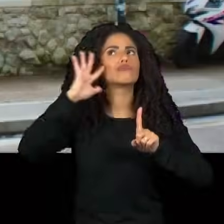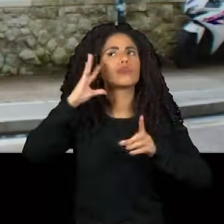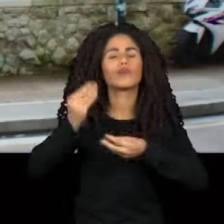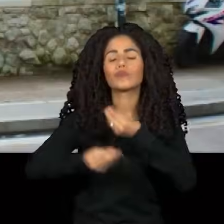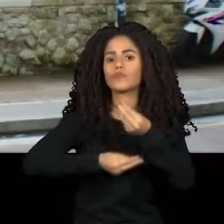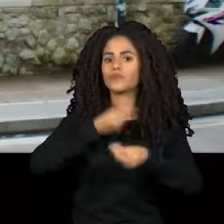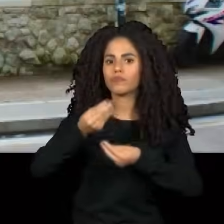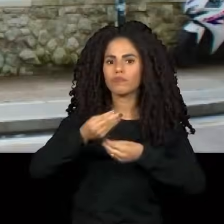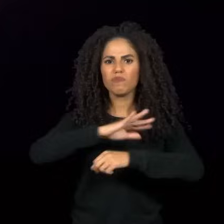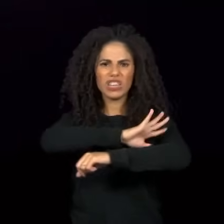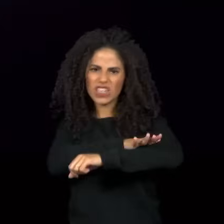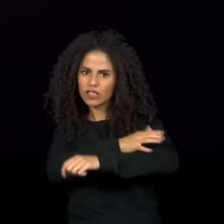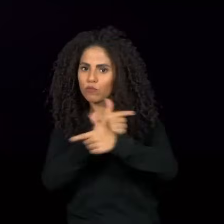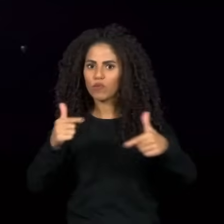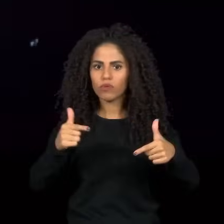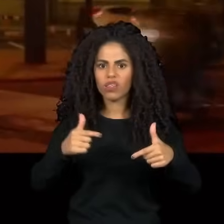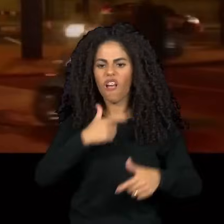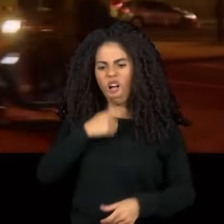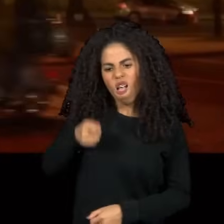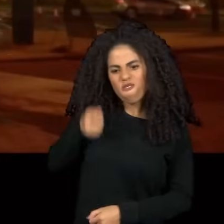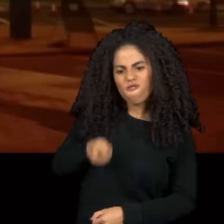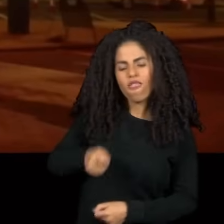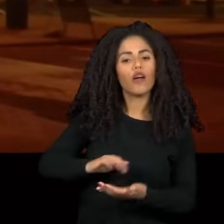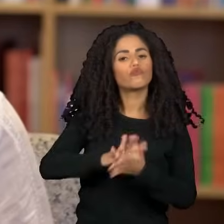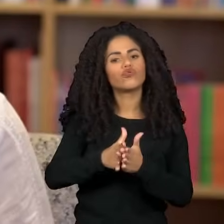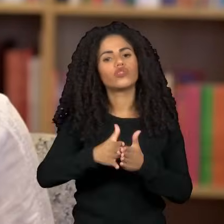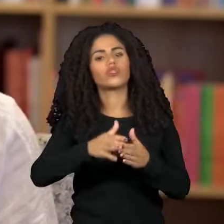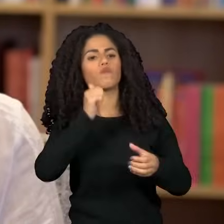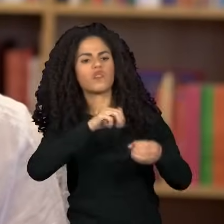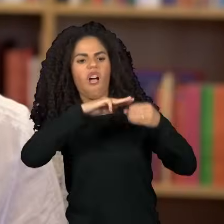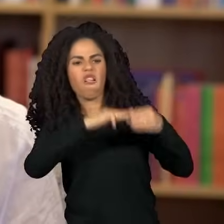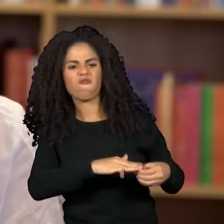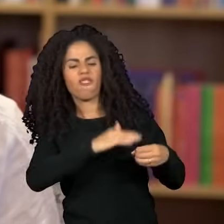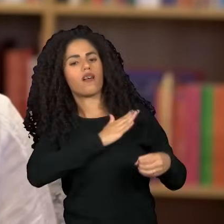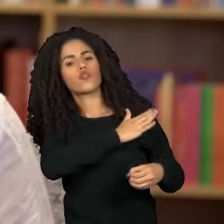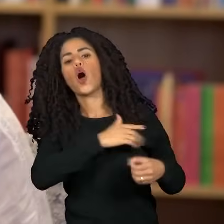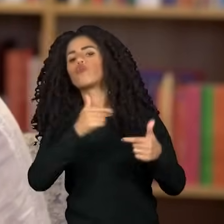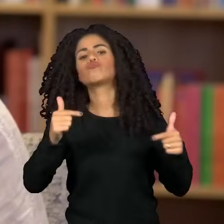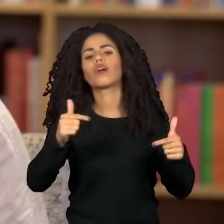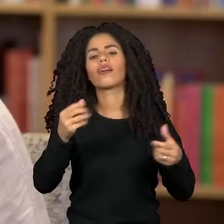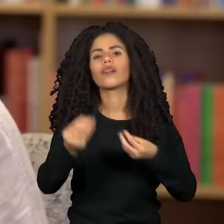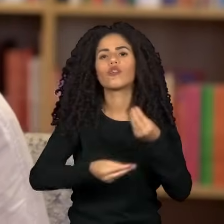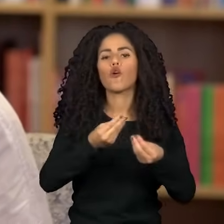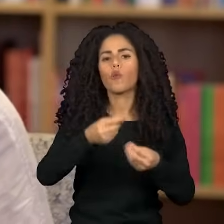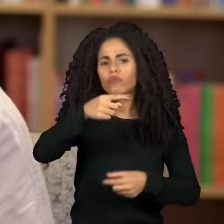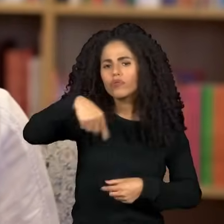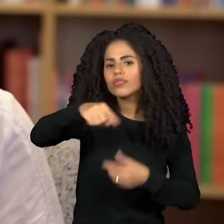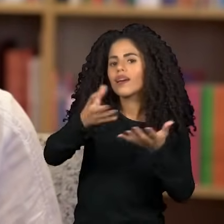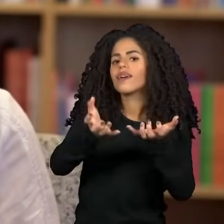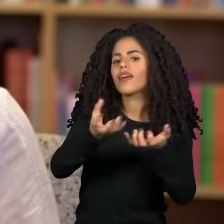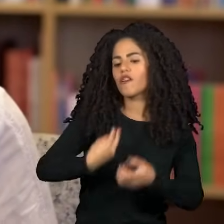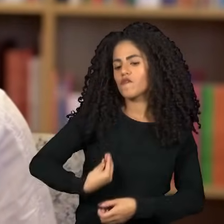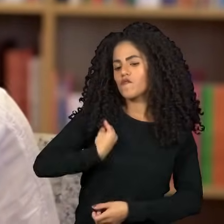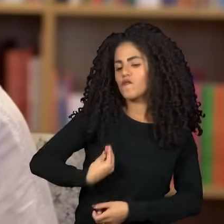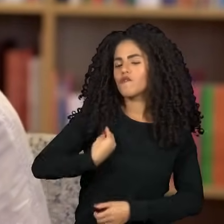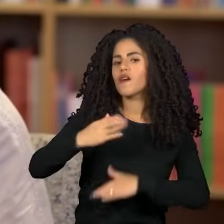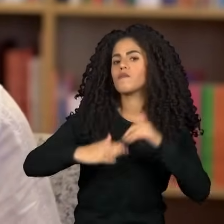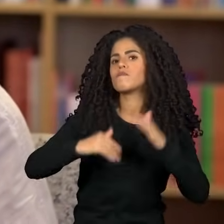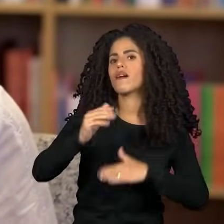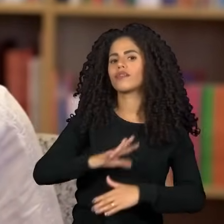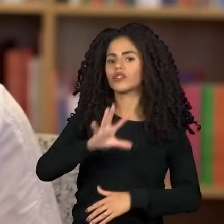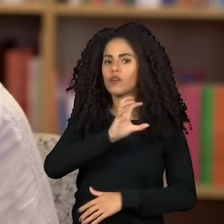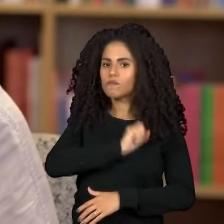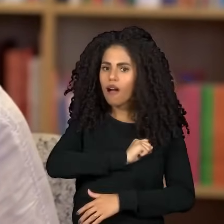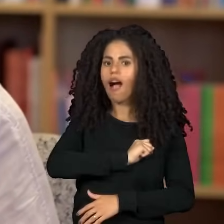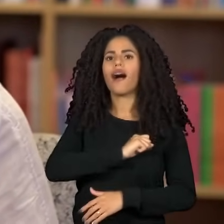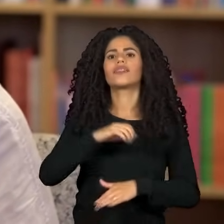tanto racismo, tanto machismo, tanta misoginia, tanto fascismo. Você quer viver a prática da amorosidade, você tá numa fila e as pessoas continuam